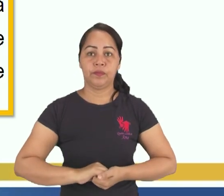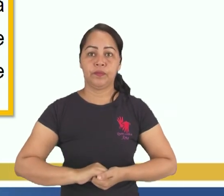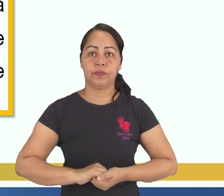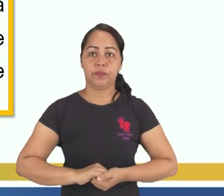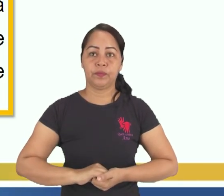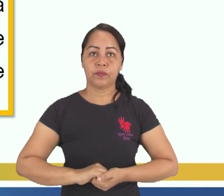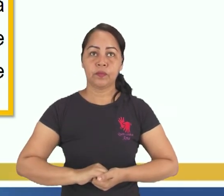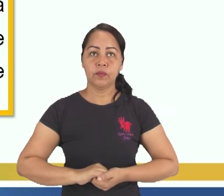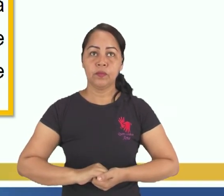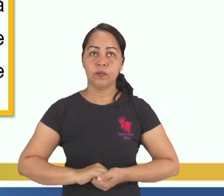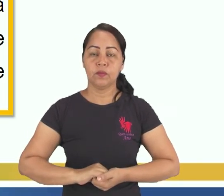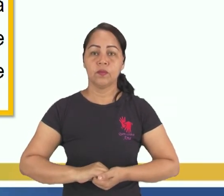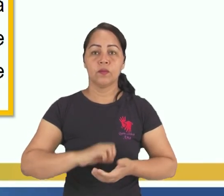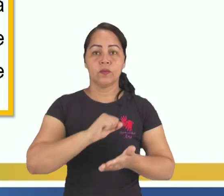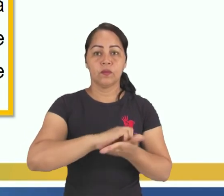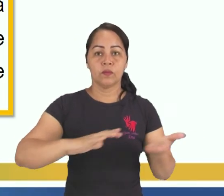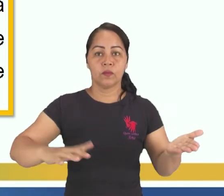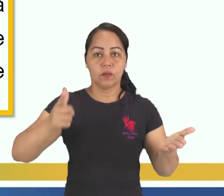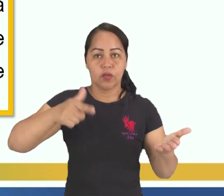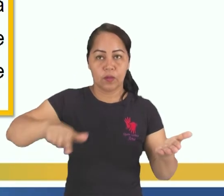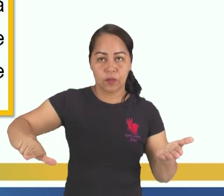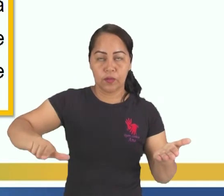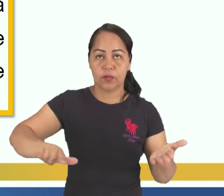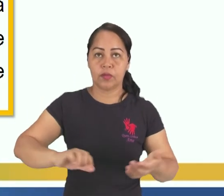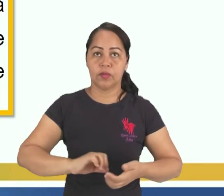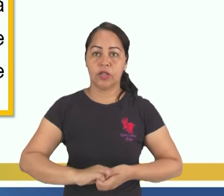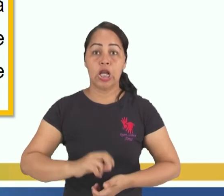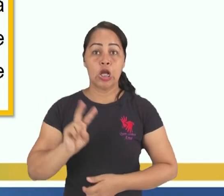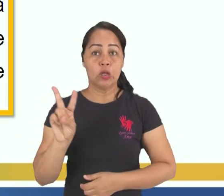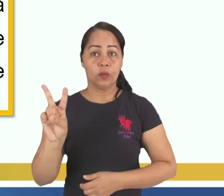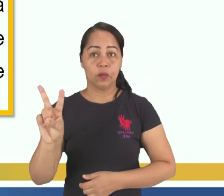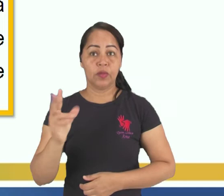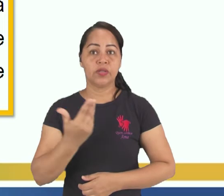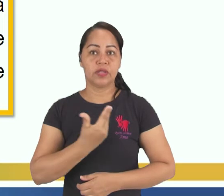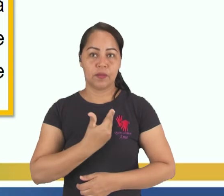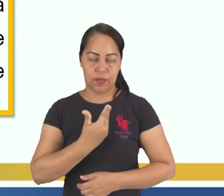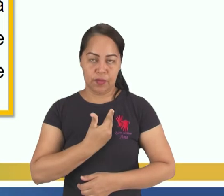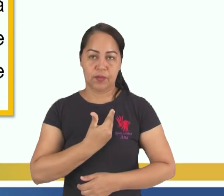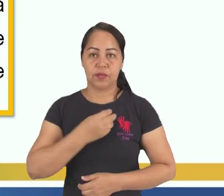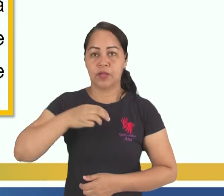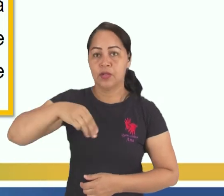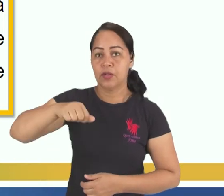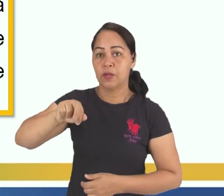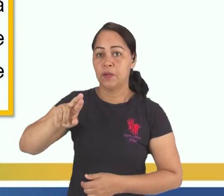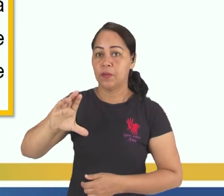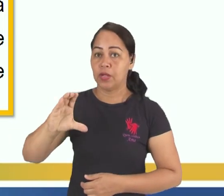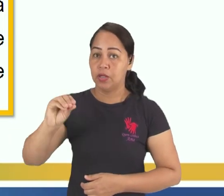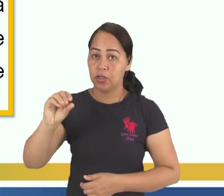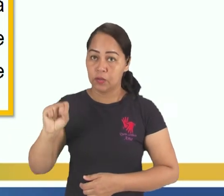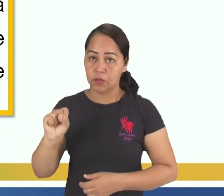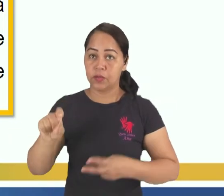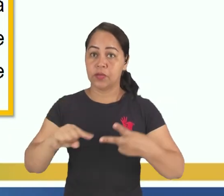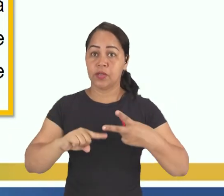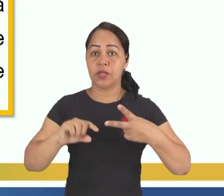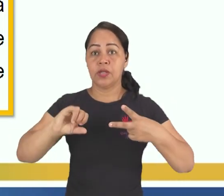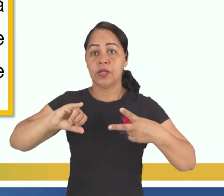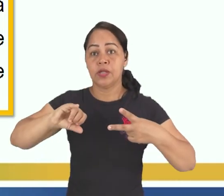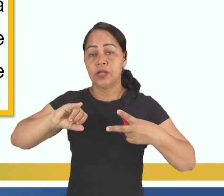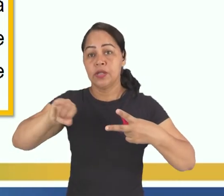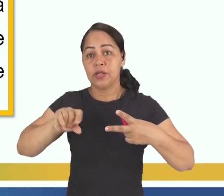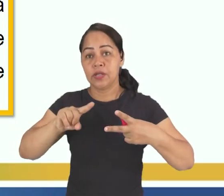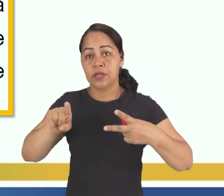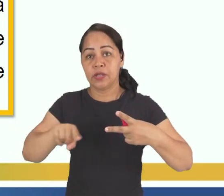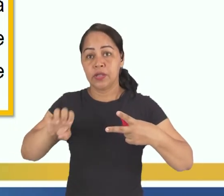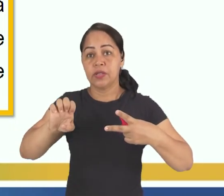Então vamos aqui fazer mais um exercício. Dois amigos, Marcos e Zeca, em uma tarde ociosa, baixaram cada um em